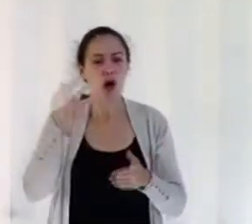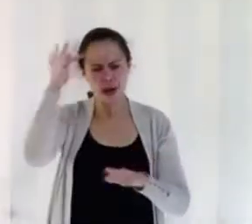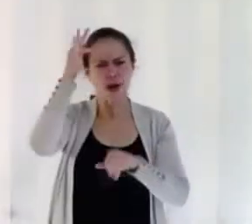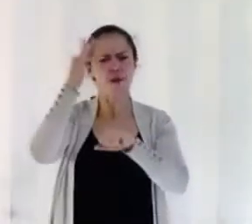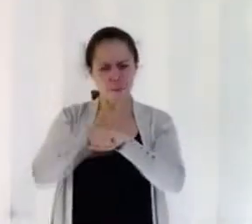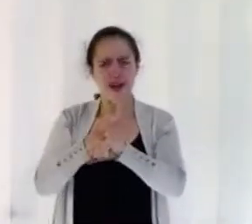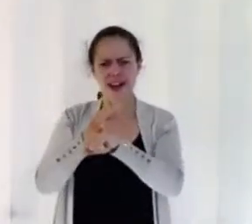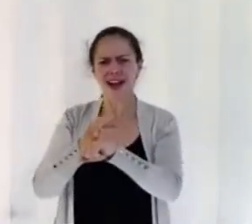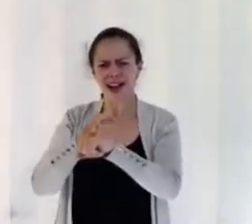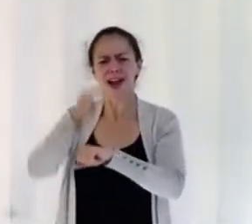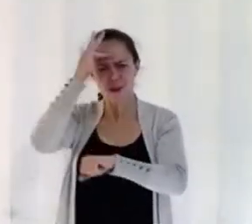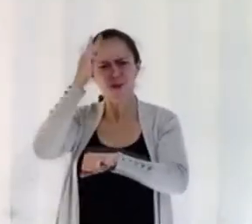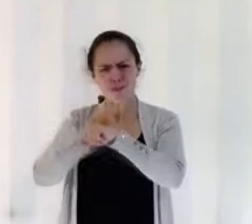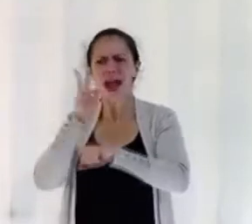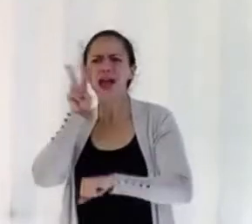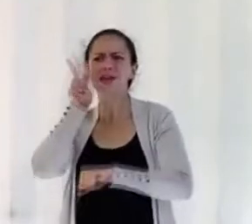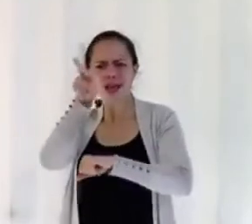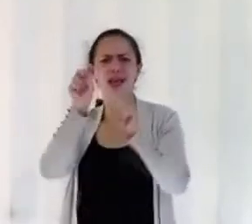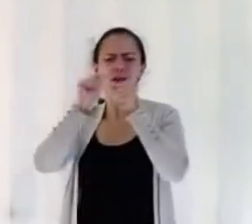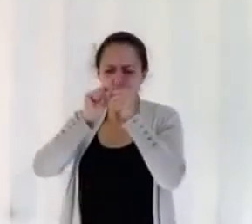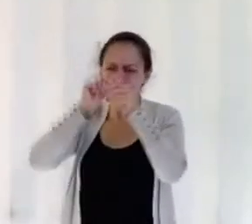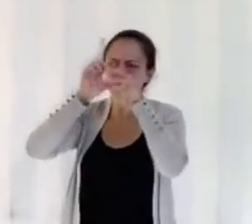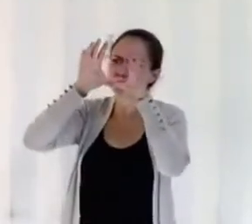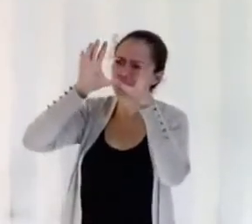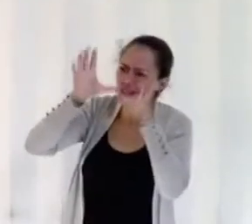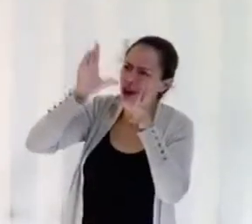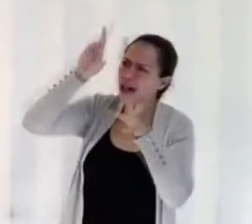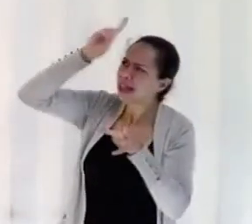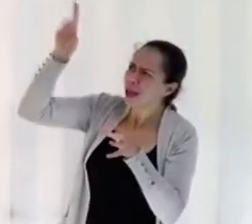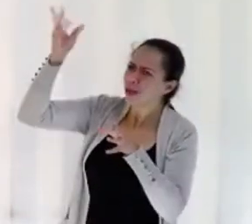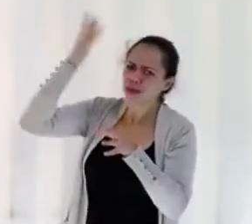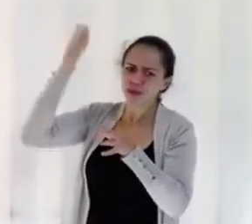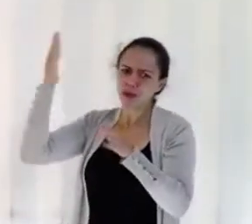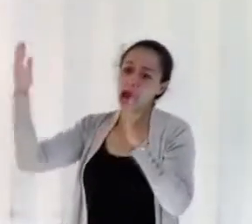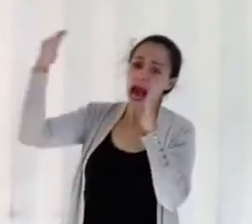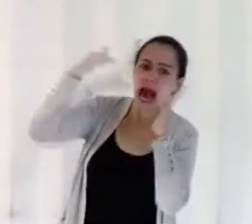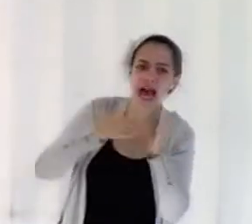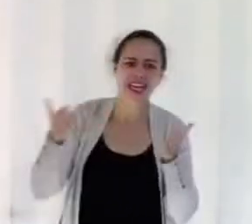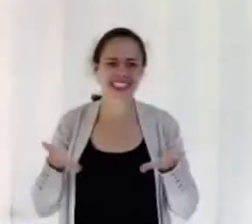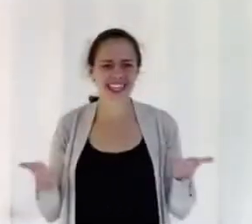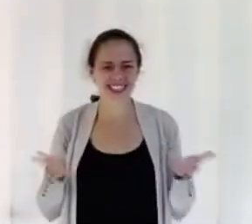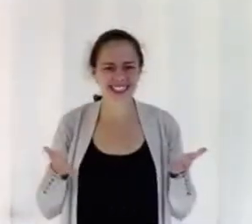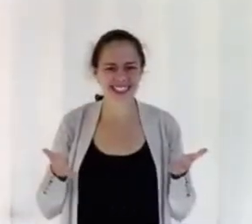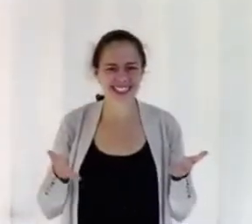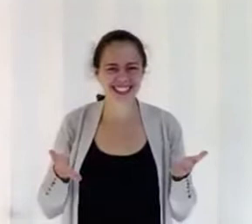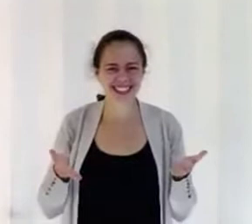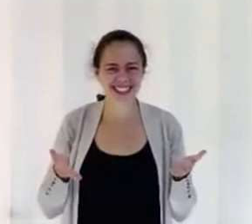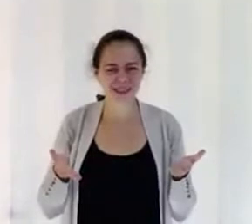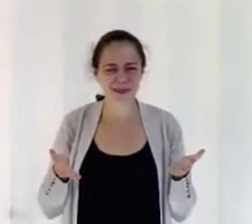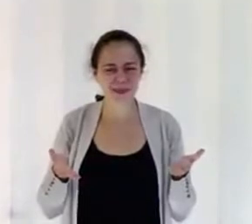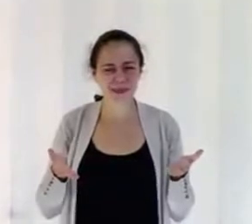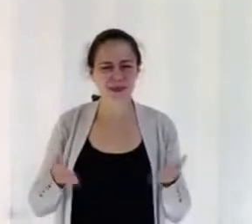Criador, aponta para aquele que trouxe a vida e aquele que nos mantém nela